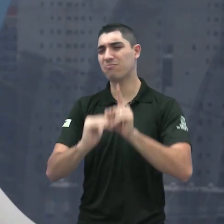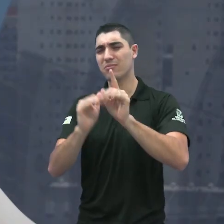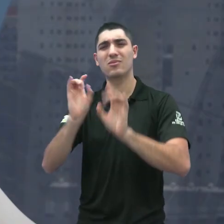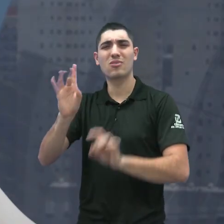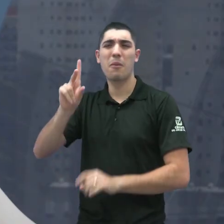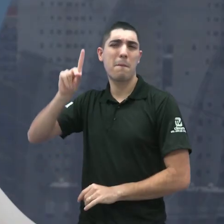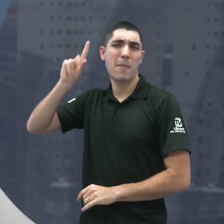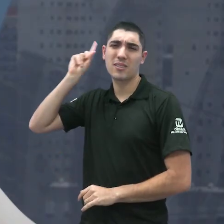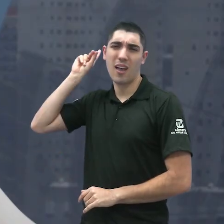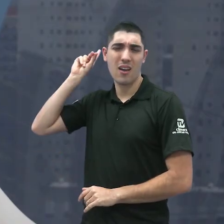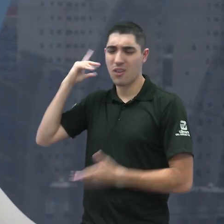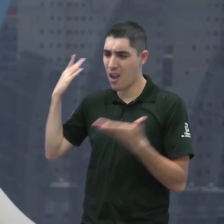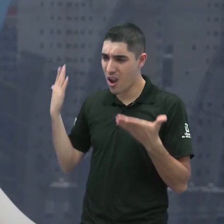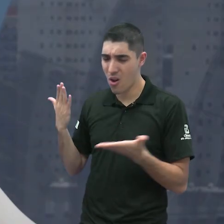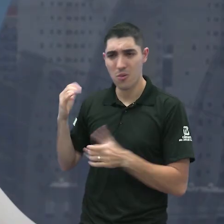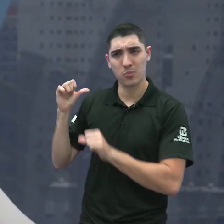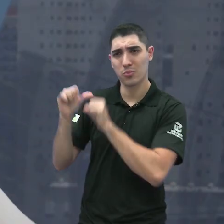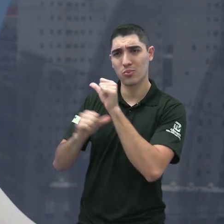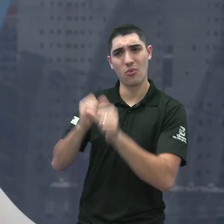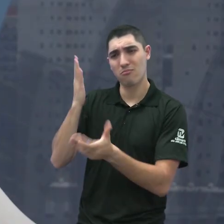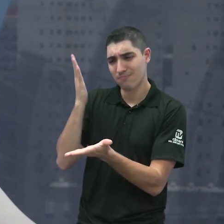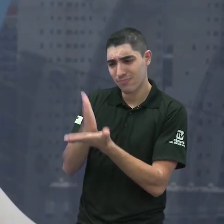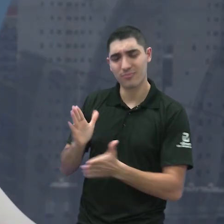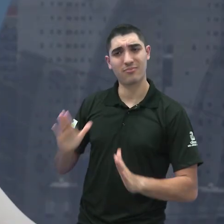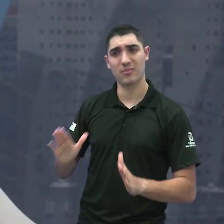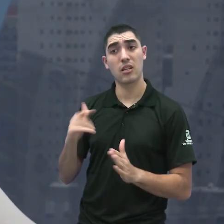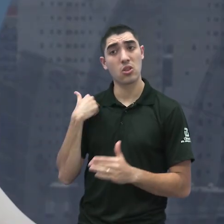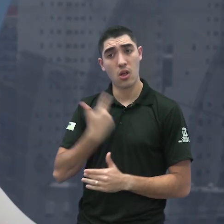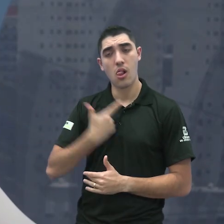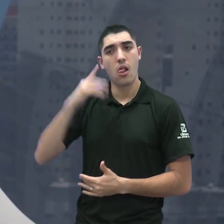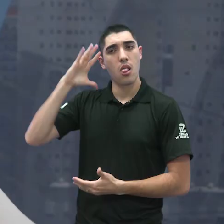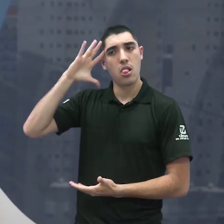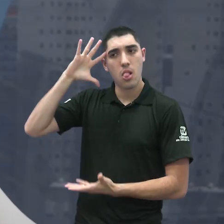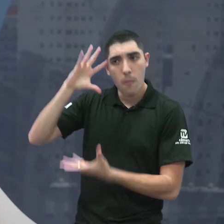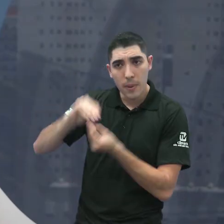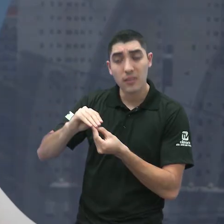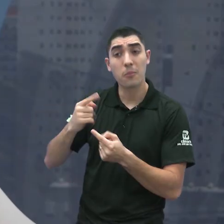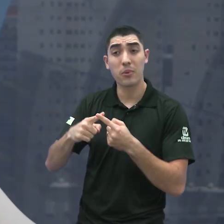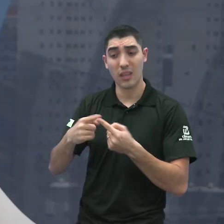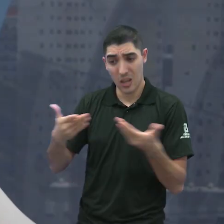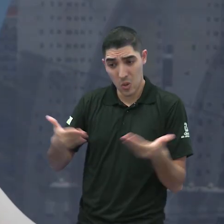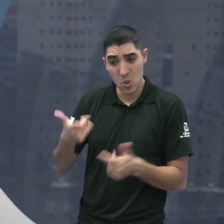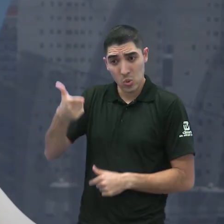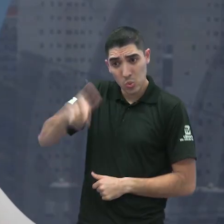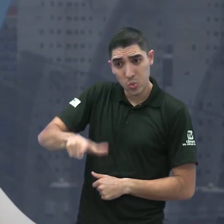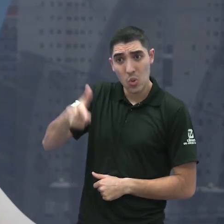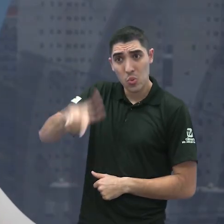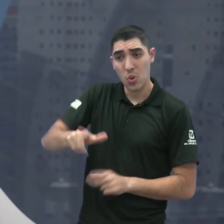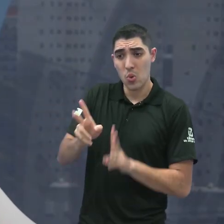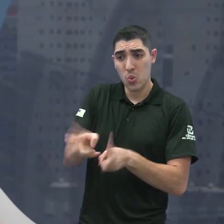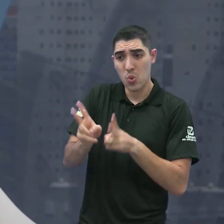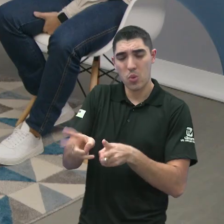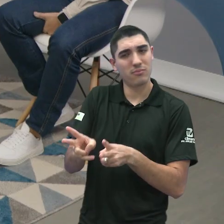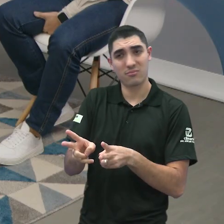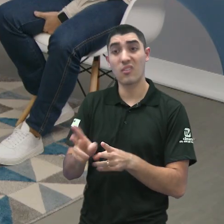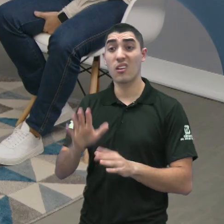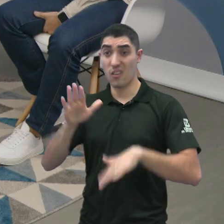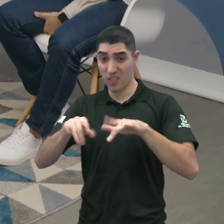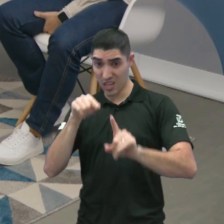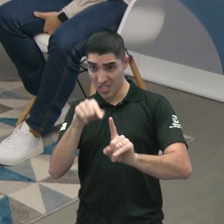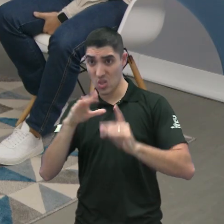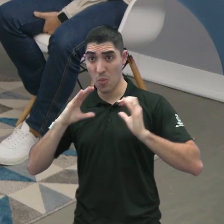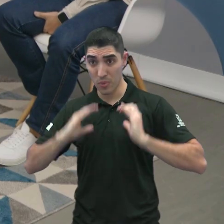sabe que precisa ser entendido para que não seja repetido. Né? E muitas vezes esse comportamento